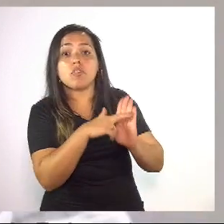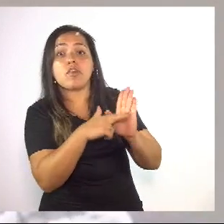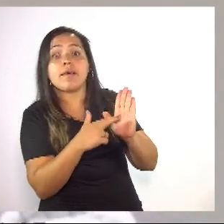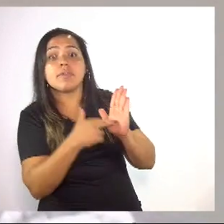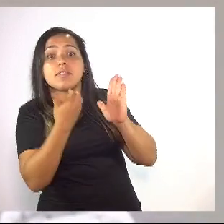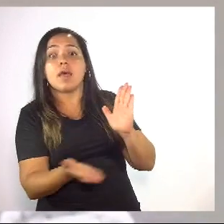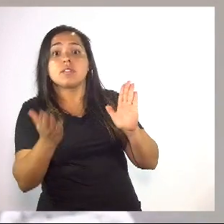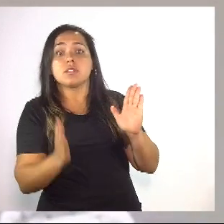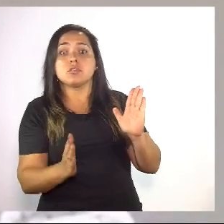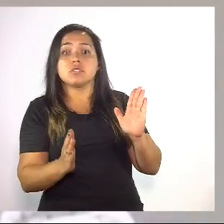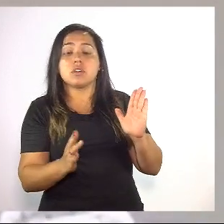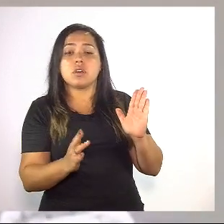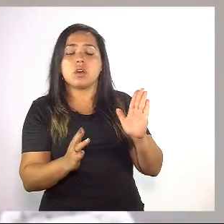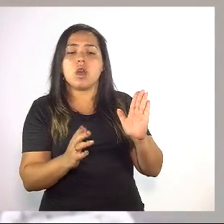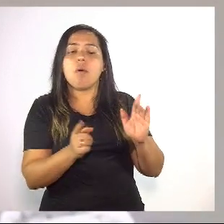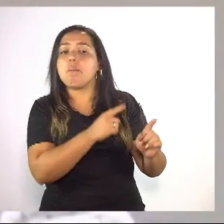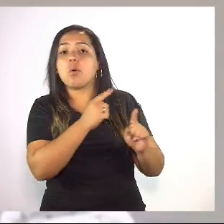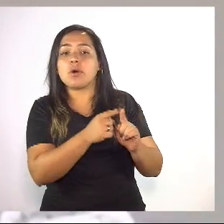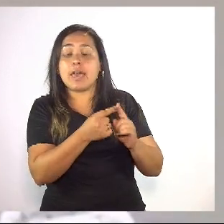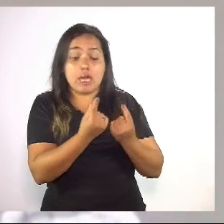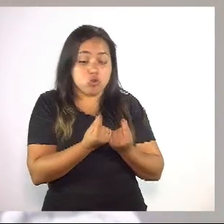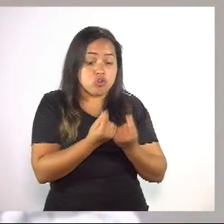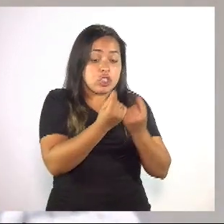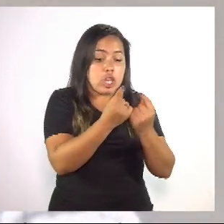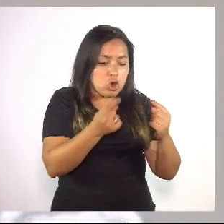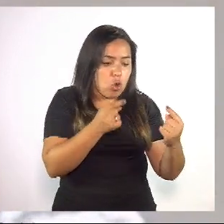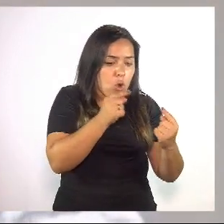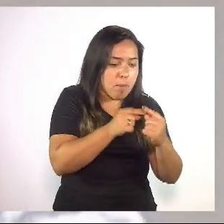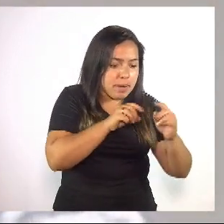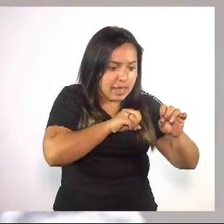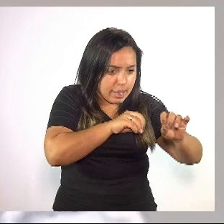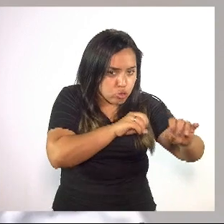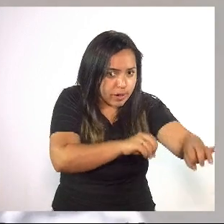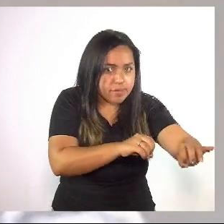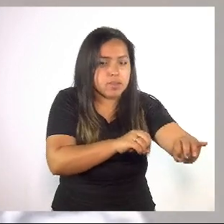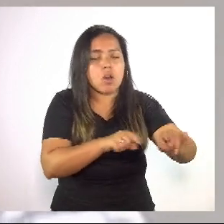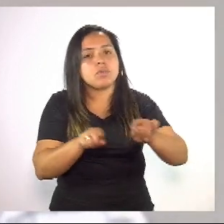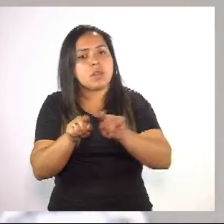que a aplicação em saúde e a aplicação em educação sejam